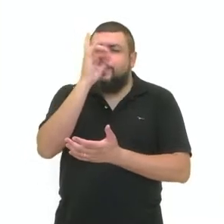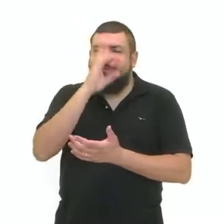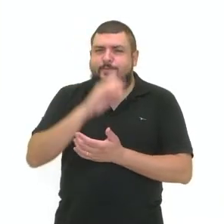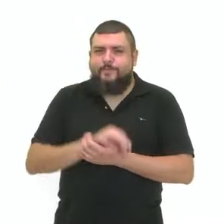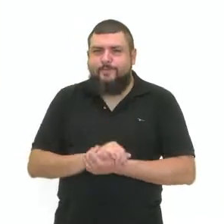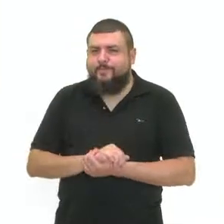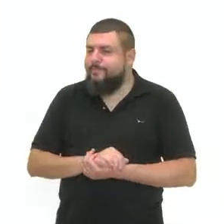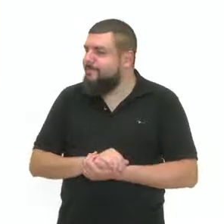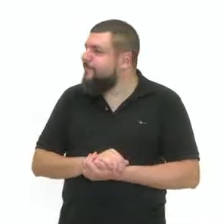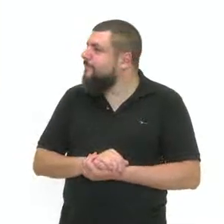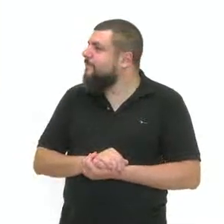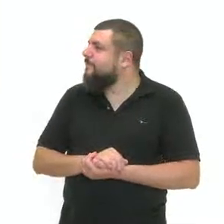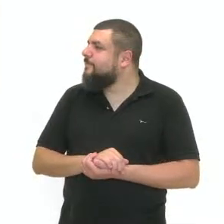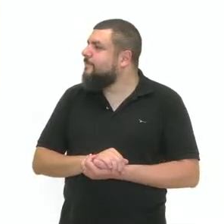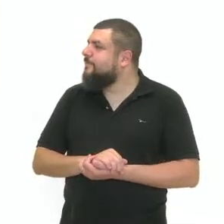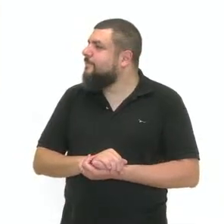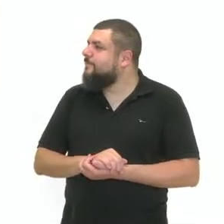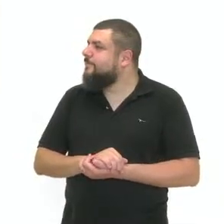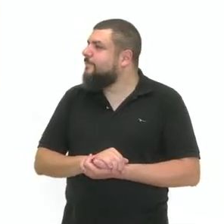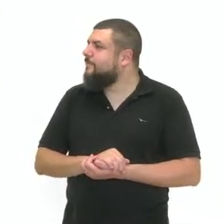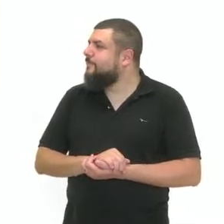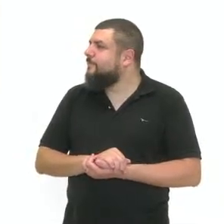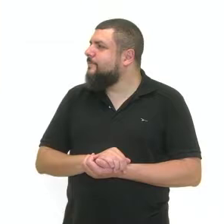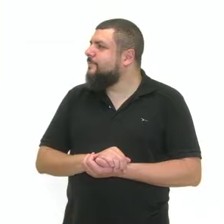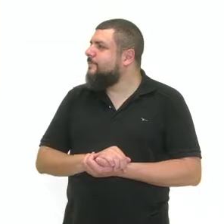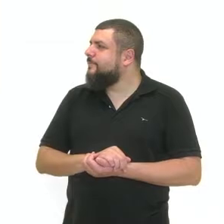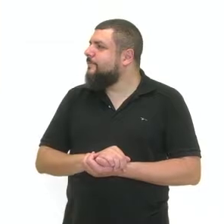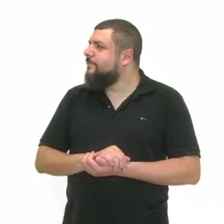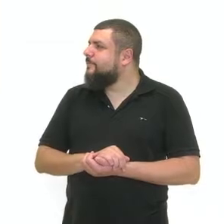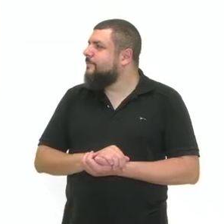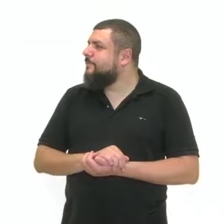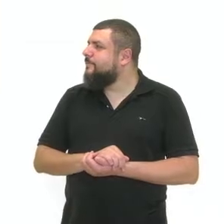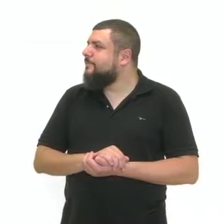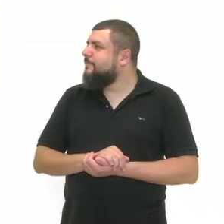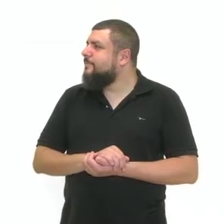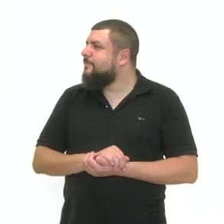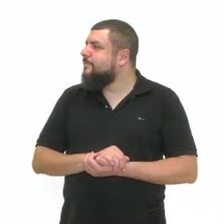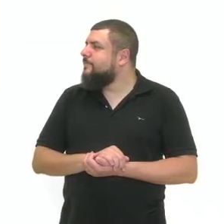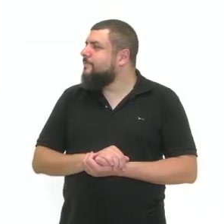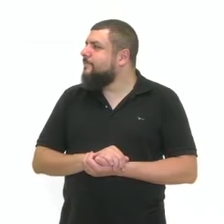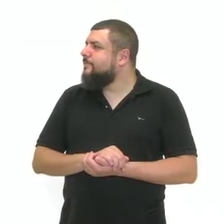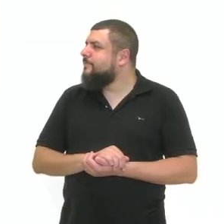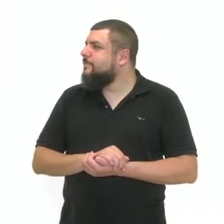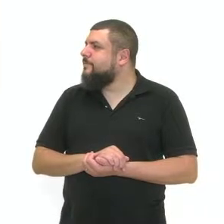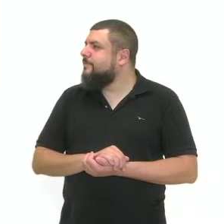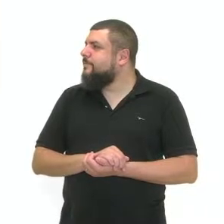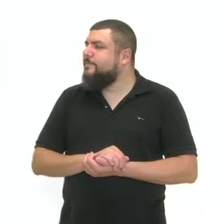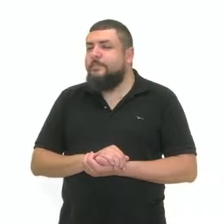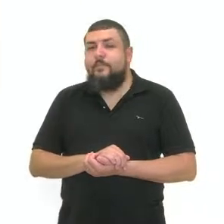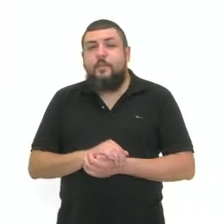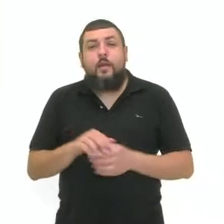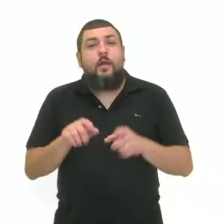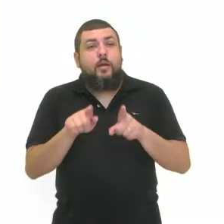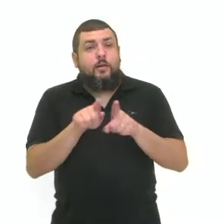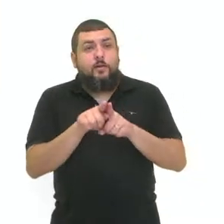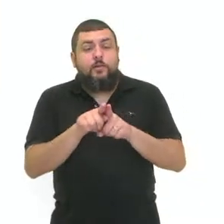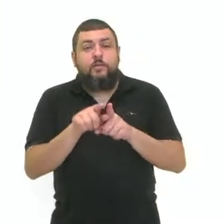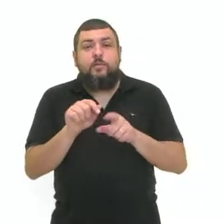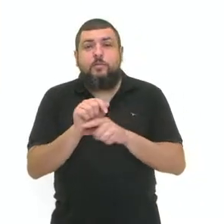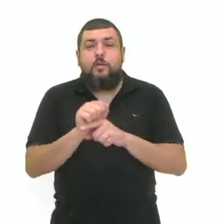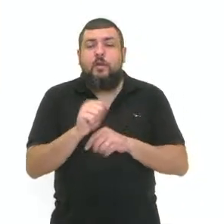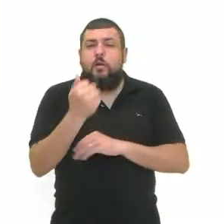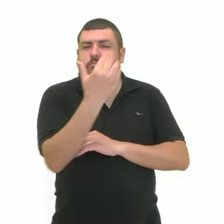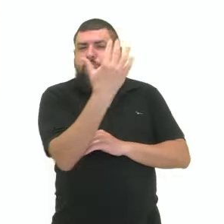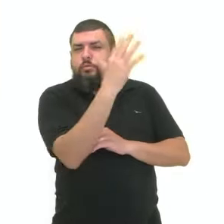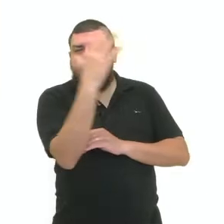das árvores, ok? Então no caso a floresta equatorial é um exemplo. Mas tem, por exemplo, as florestas temperadas que tem